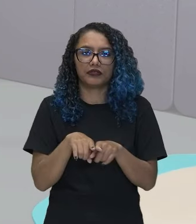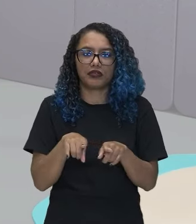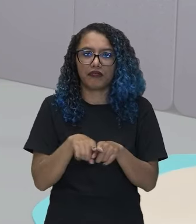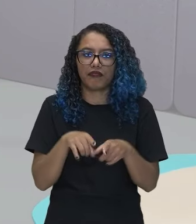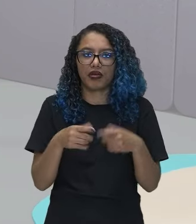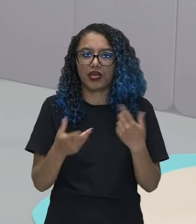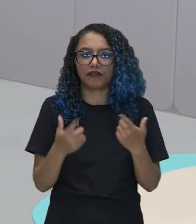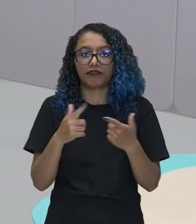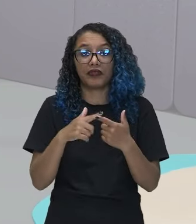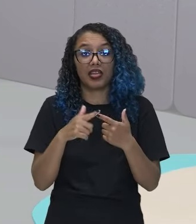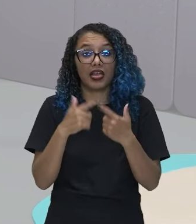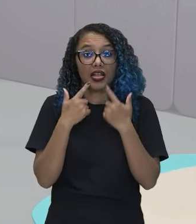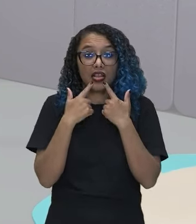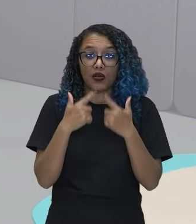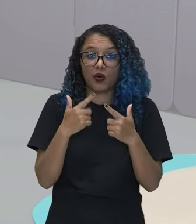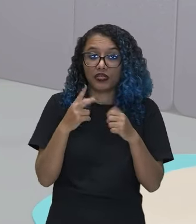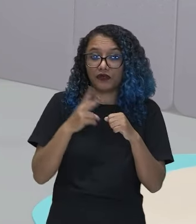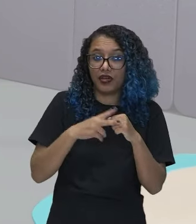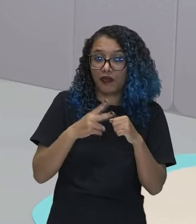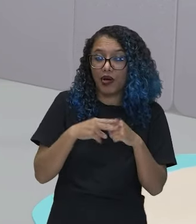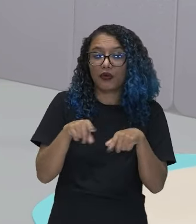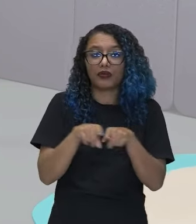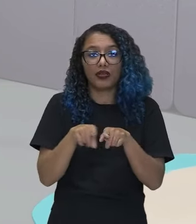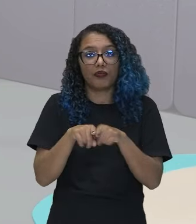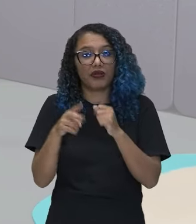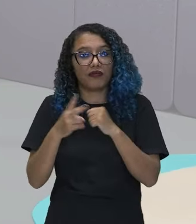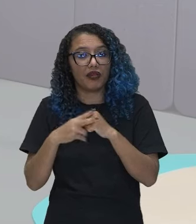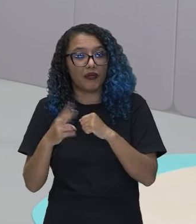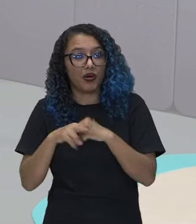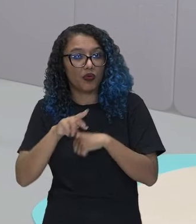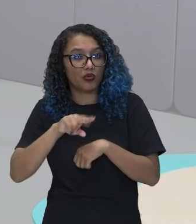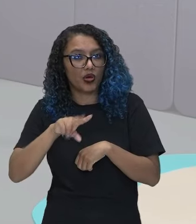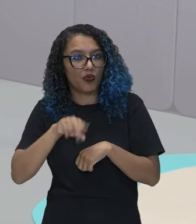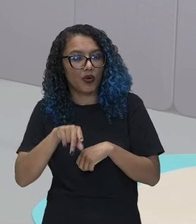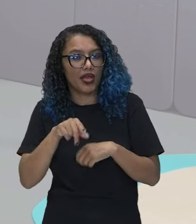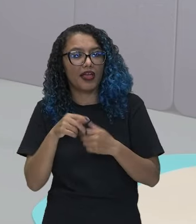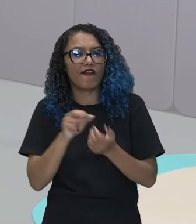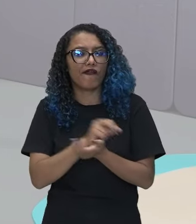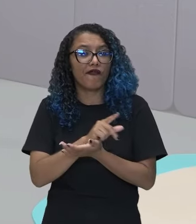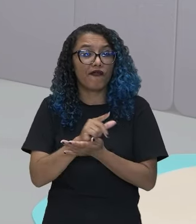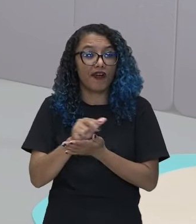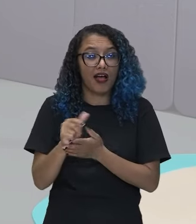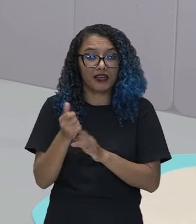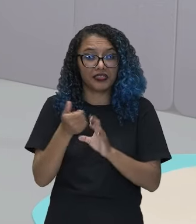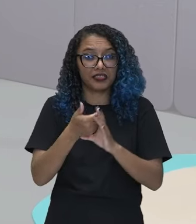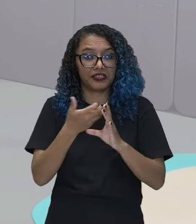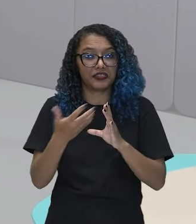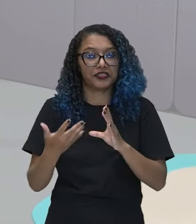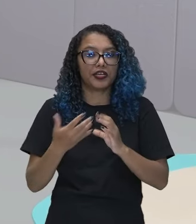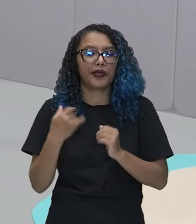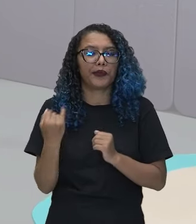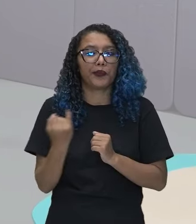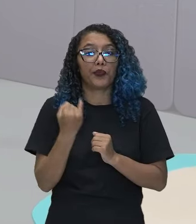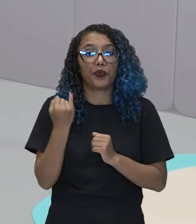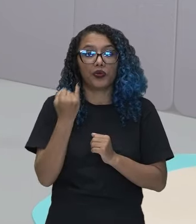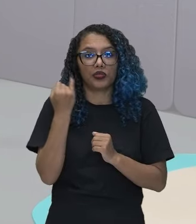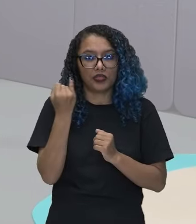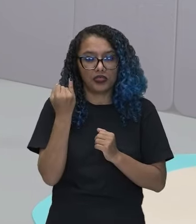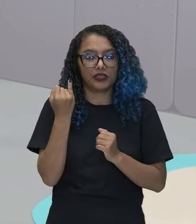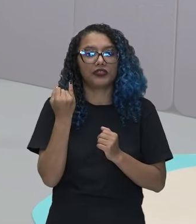a linguagem verbal e não verbal, que são as imagens, e outros elementos interessantes para